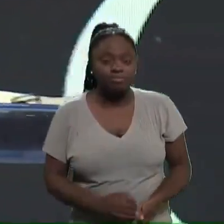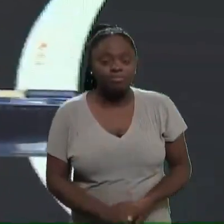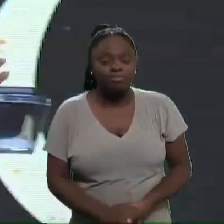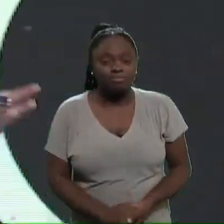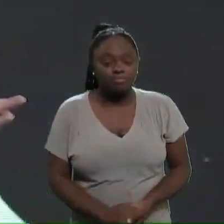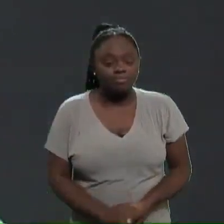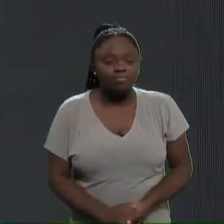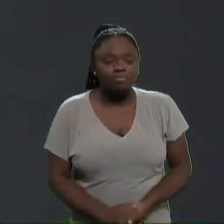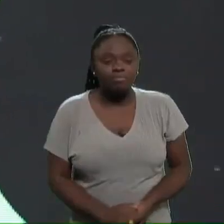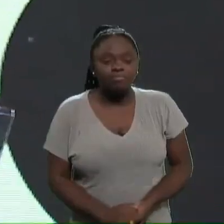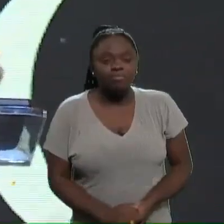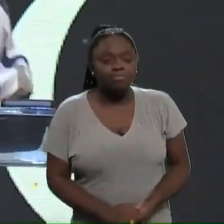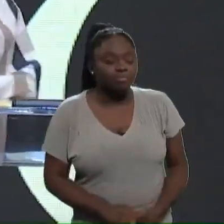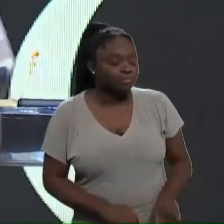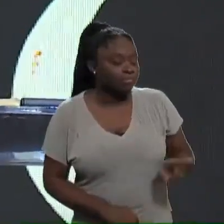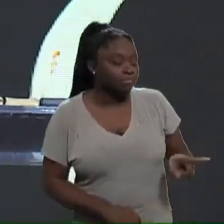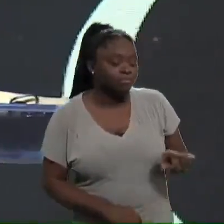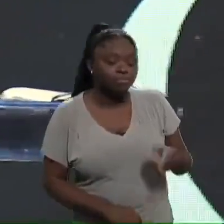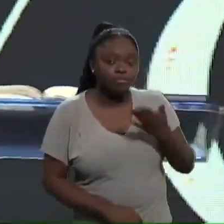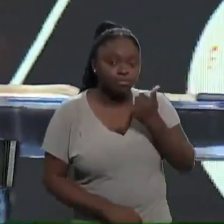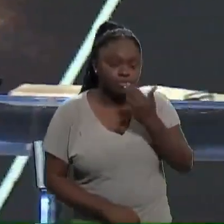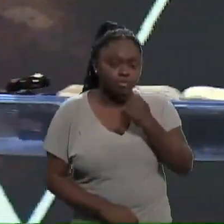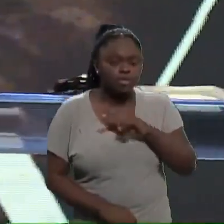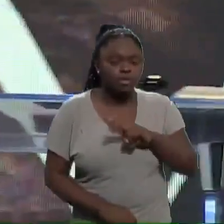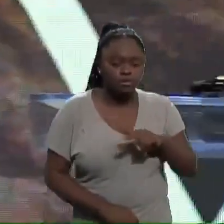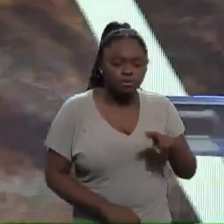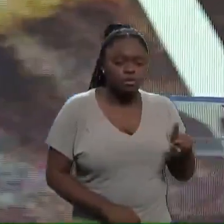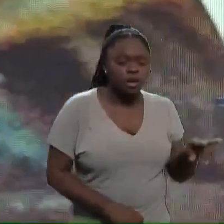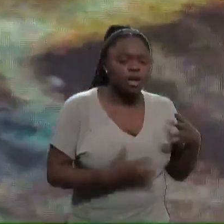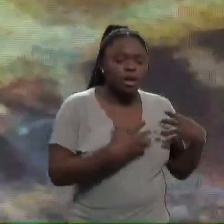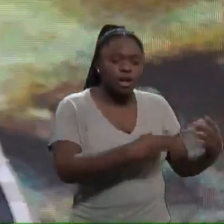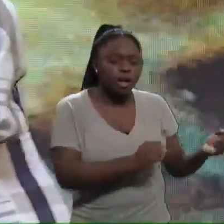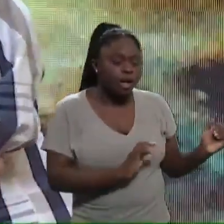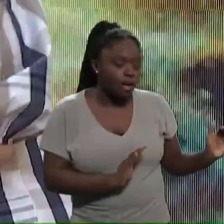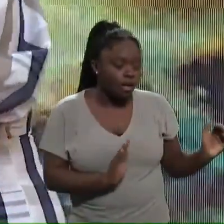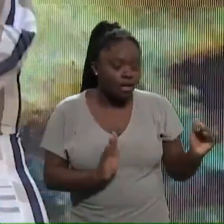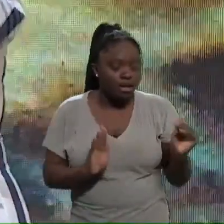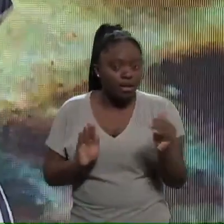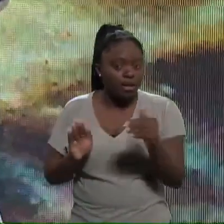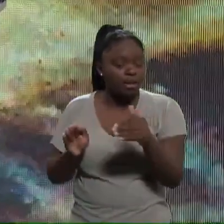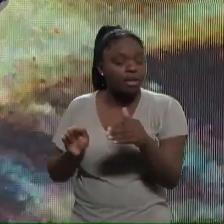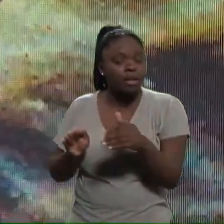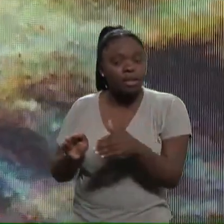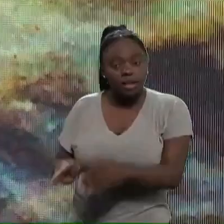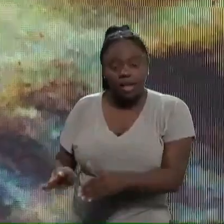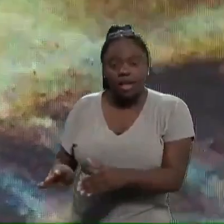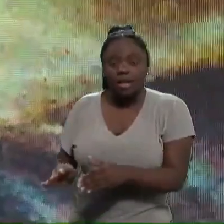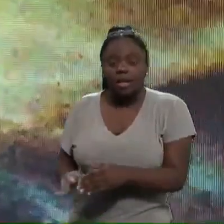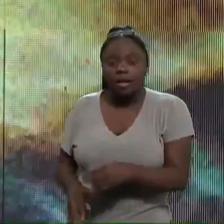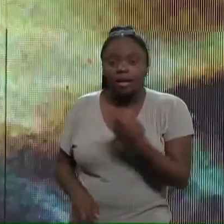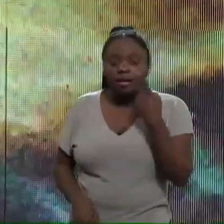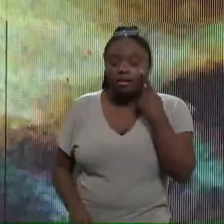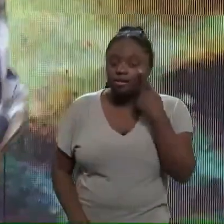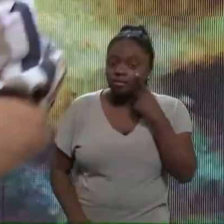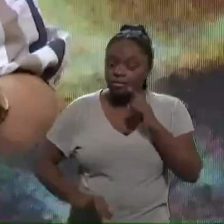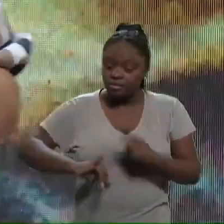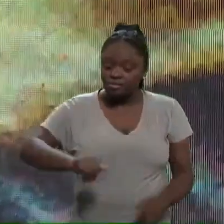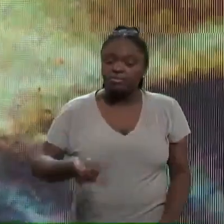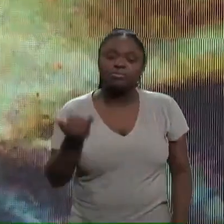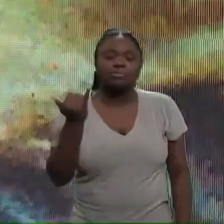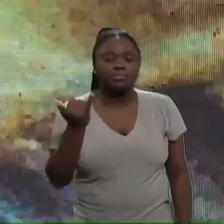Ele está carregando a comida para os seus irmãos e ele chega lá. Quando ele chega lá, ele se depara com uma